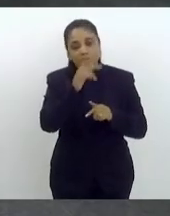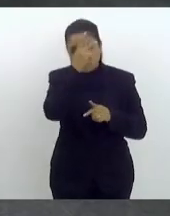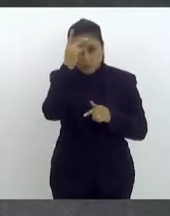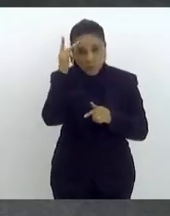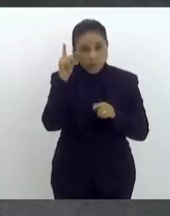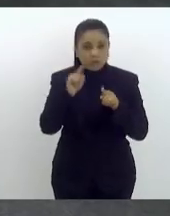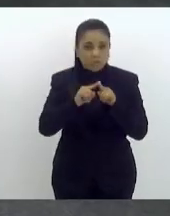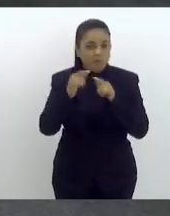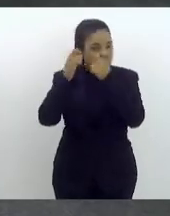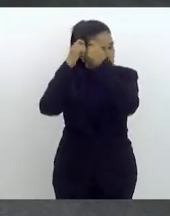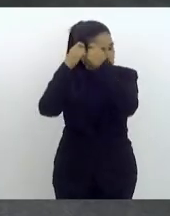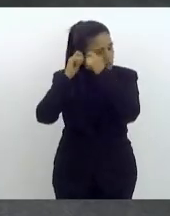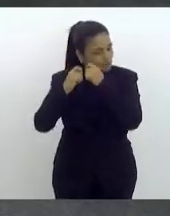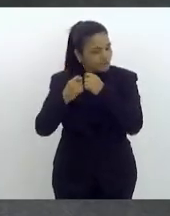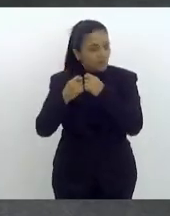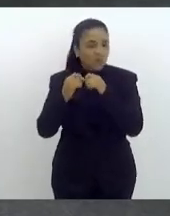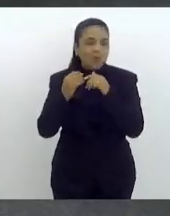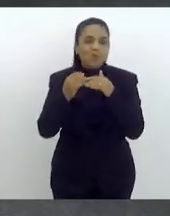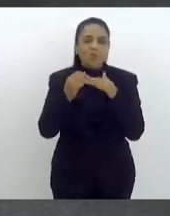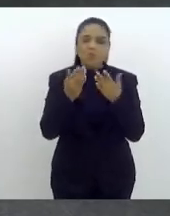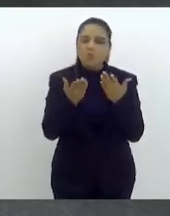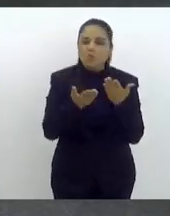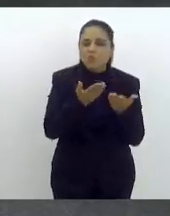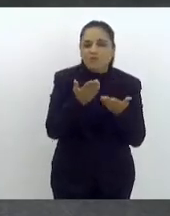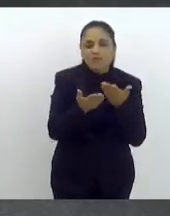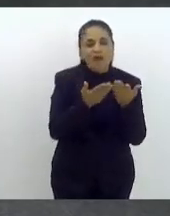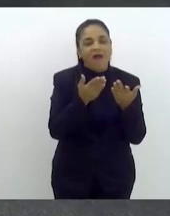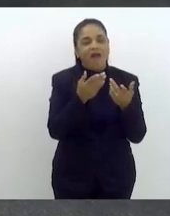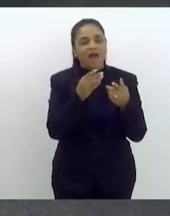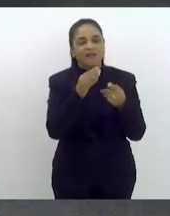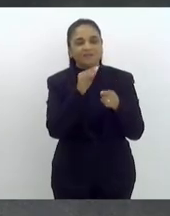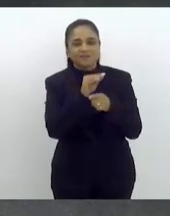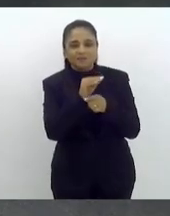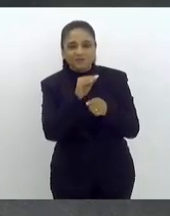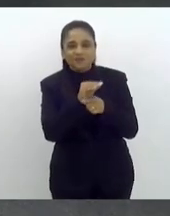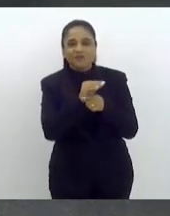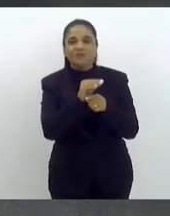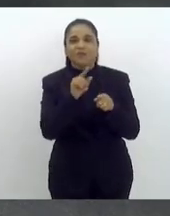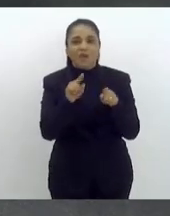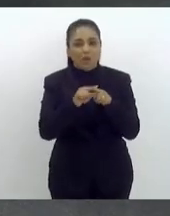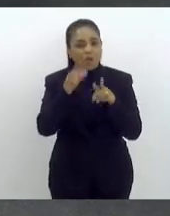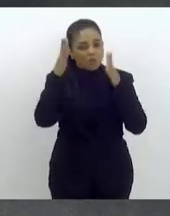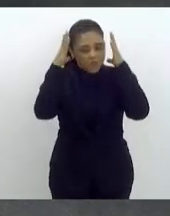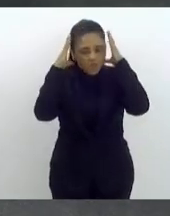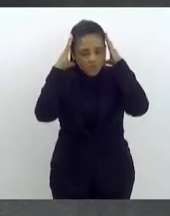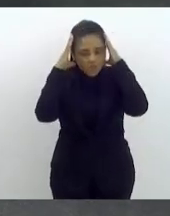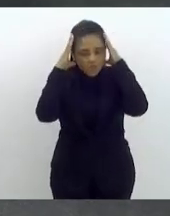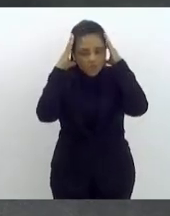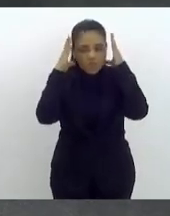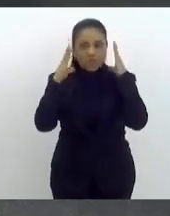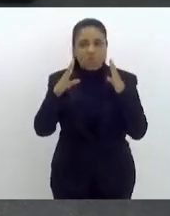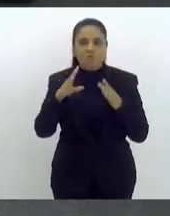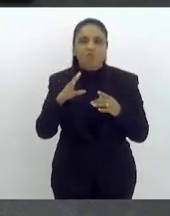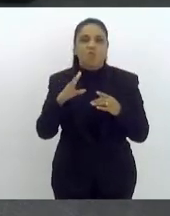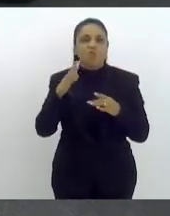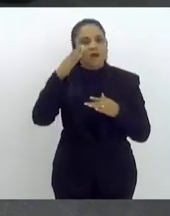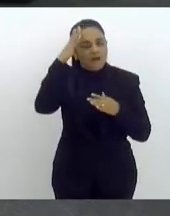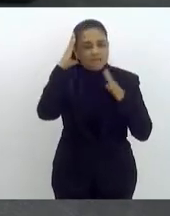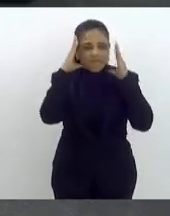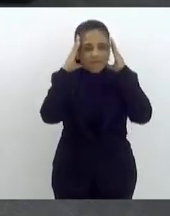botando a mão na cabeça botando mão a mão no ori também que é um espaço a nossa cabeça é um espaço um